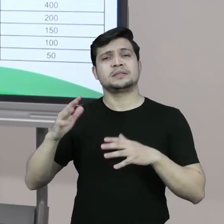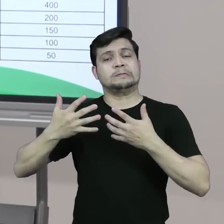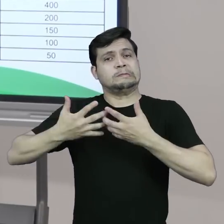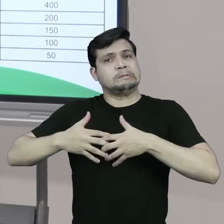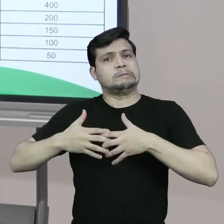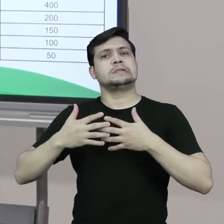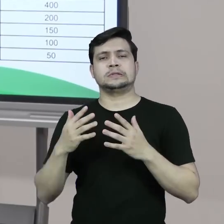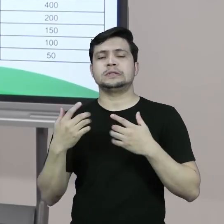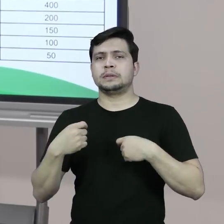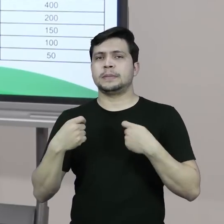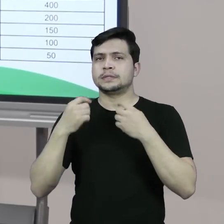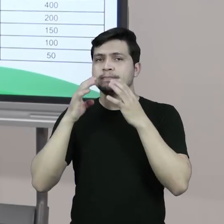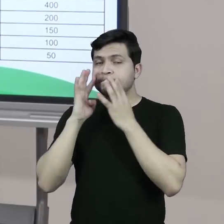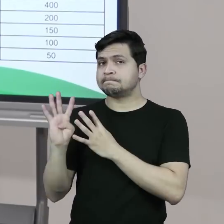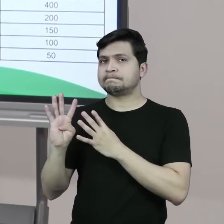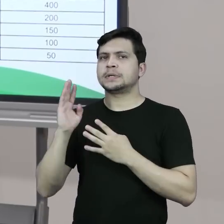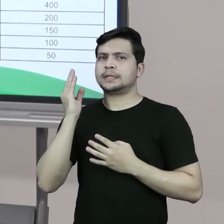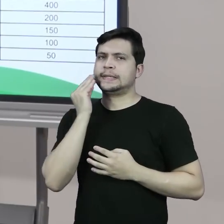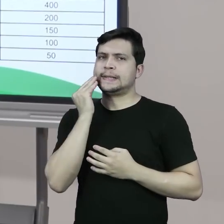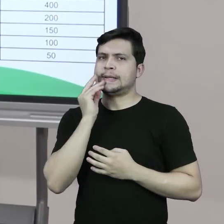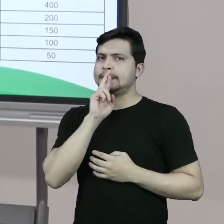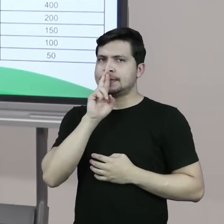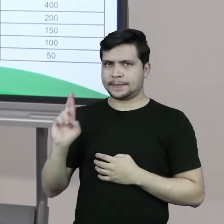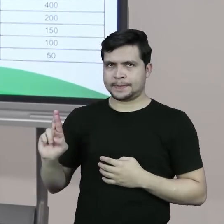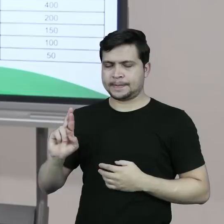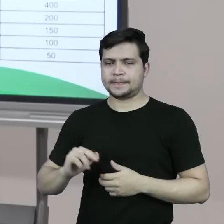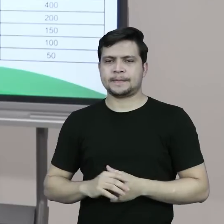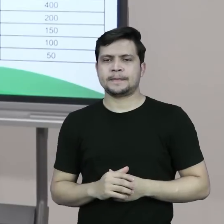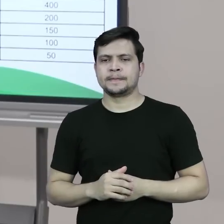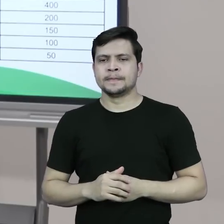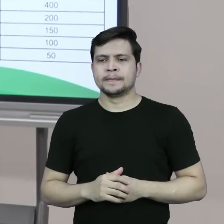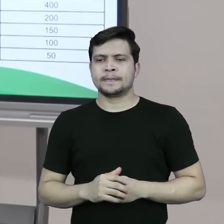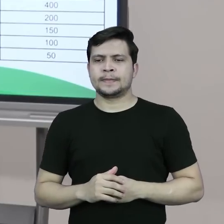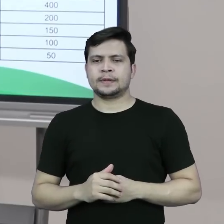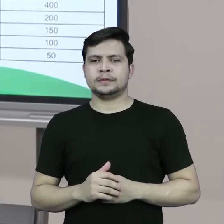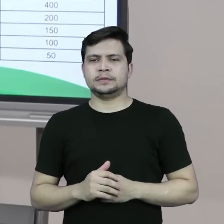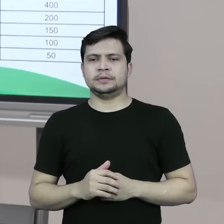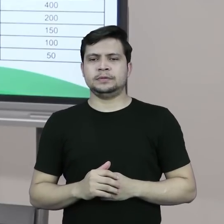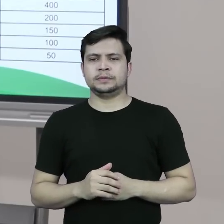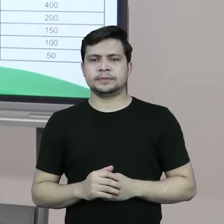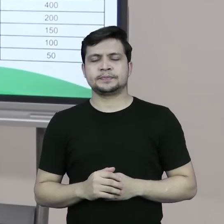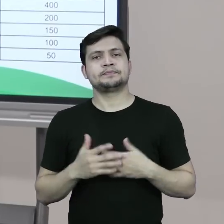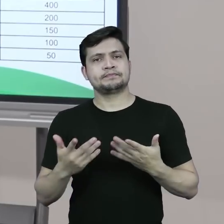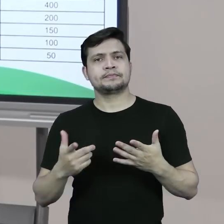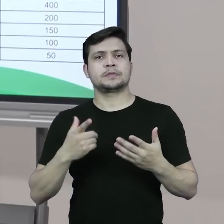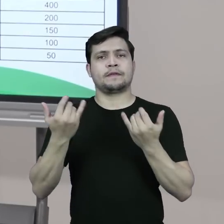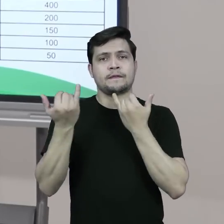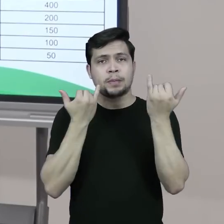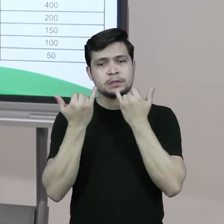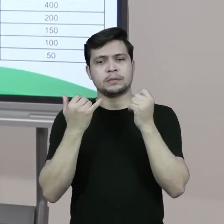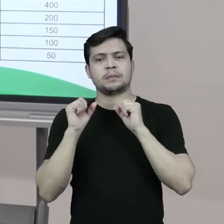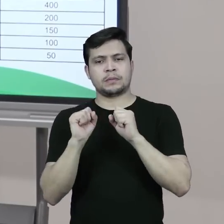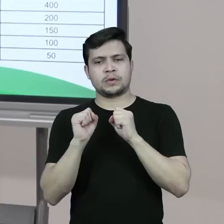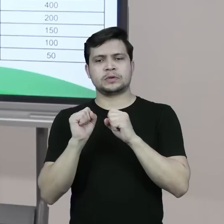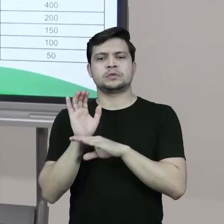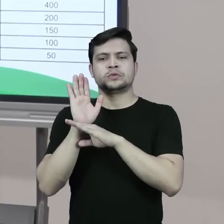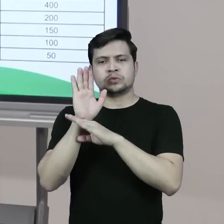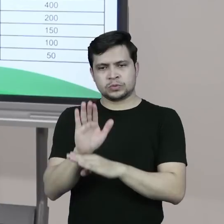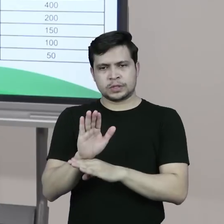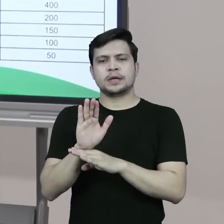o número anual tipo de terremotos de magnitude maior ou igual a 7 ou seja, ele quer saber em que ano vai estar a nossa